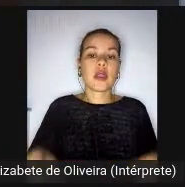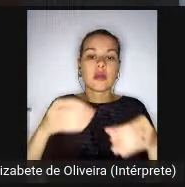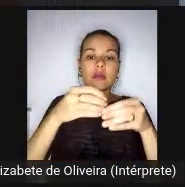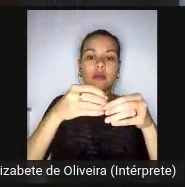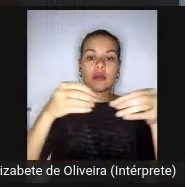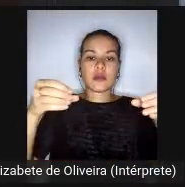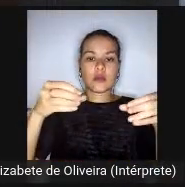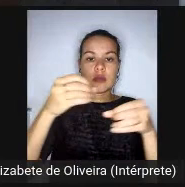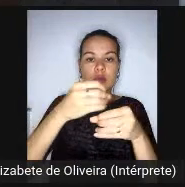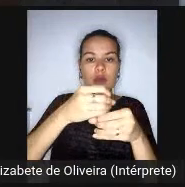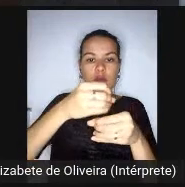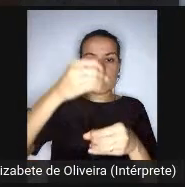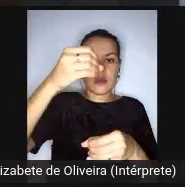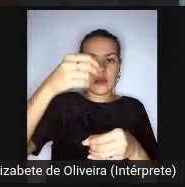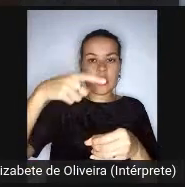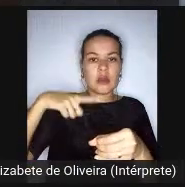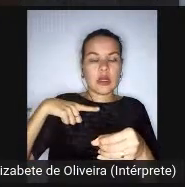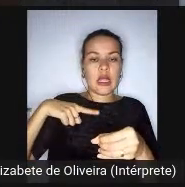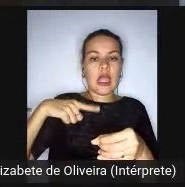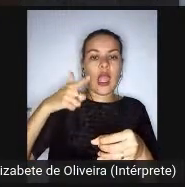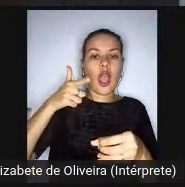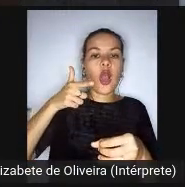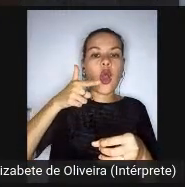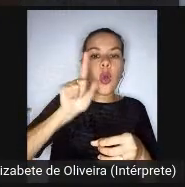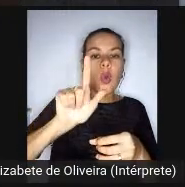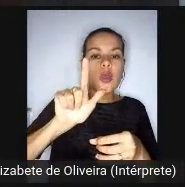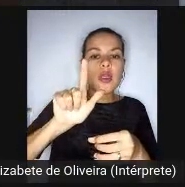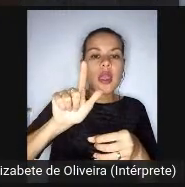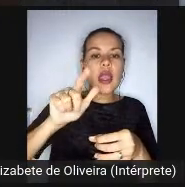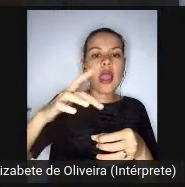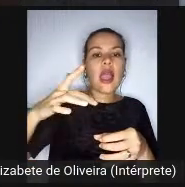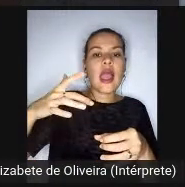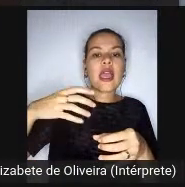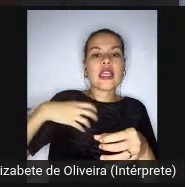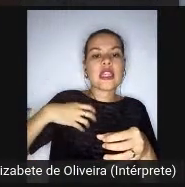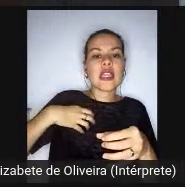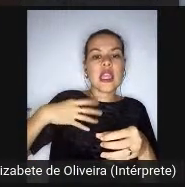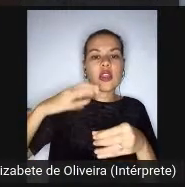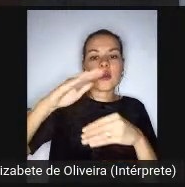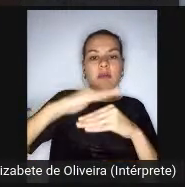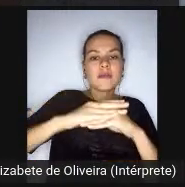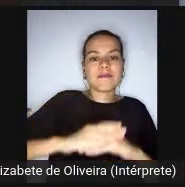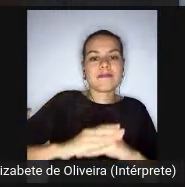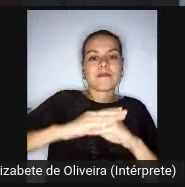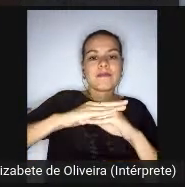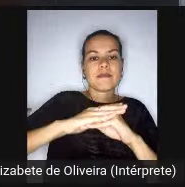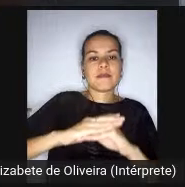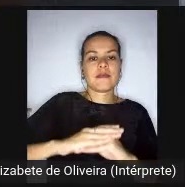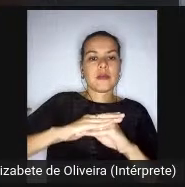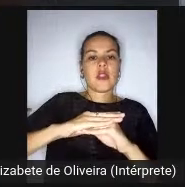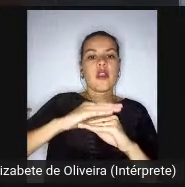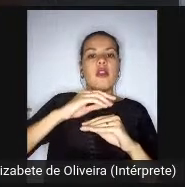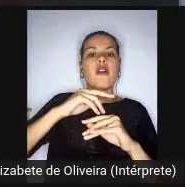do bocal a gente consegue a captar nessa a pressão que foi a